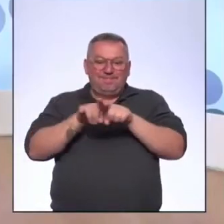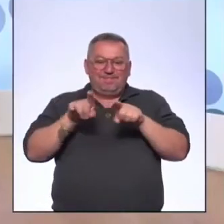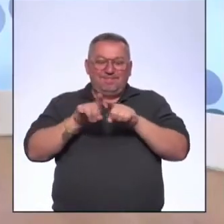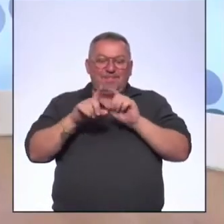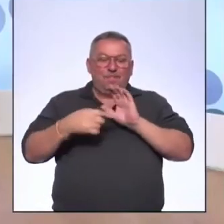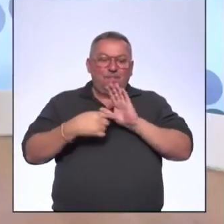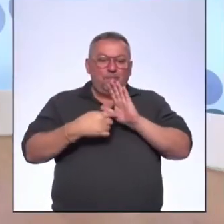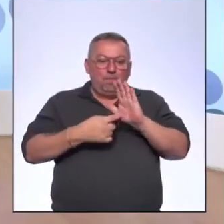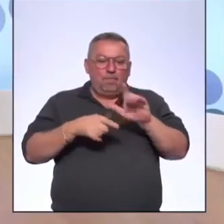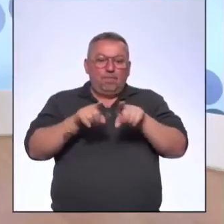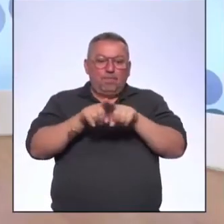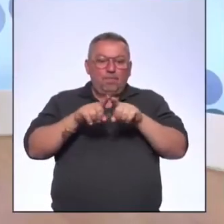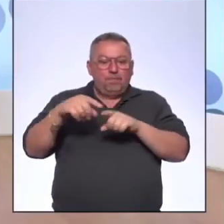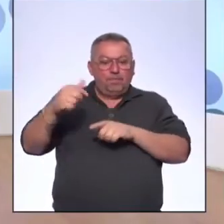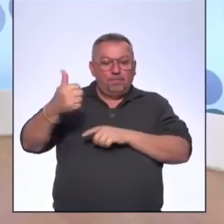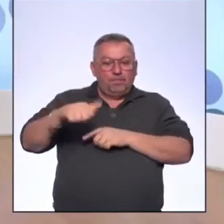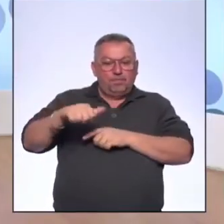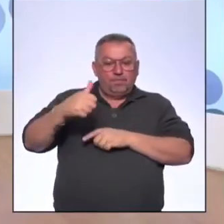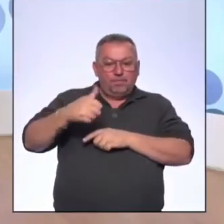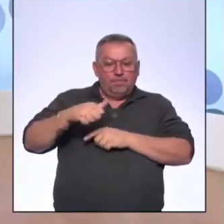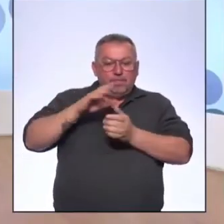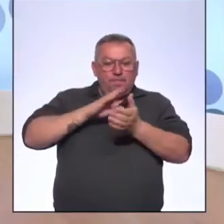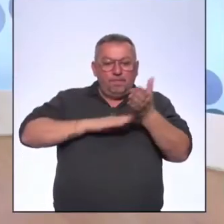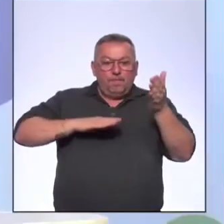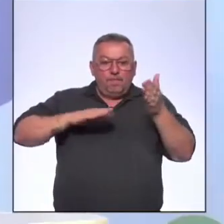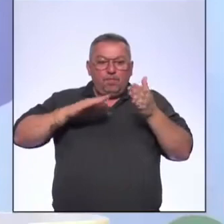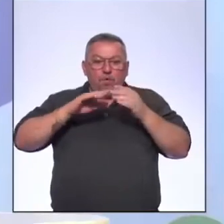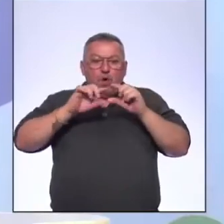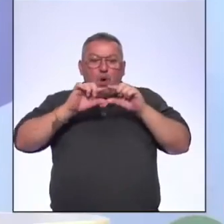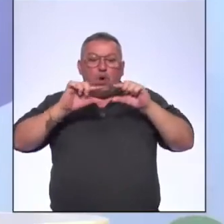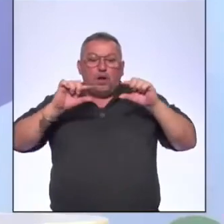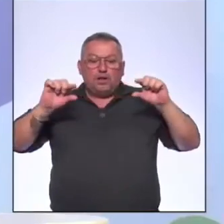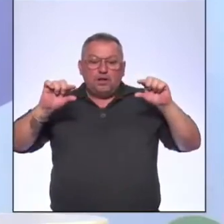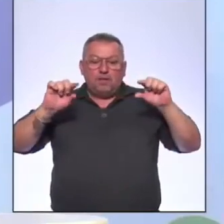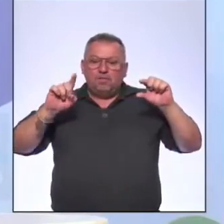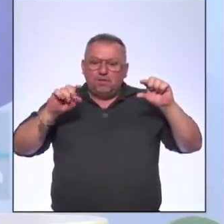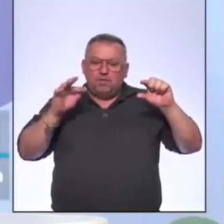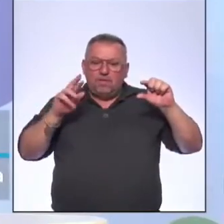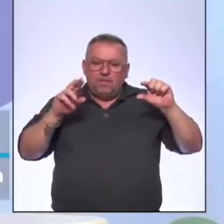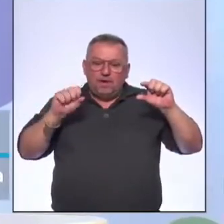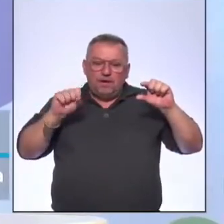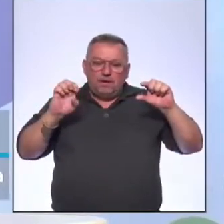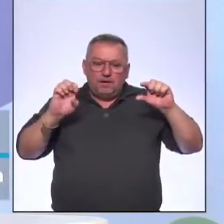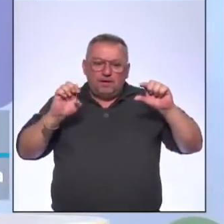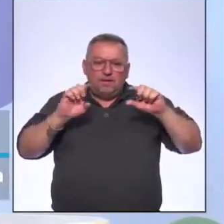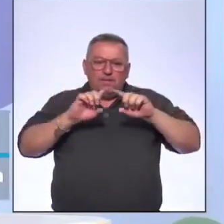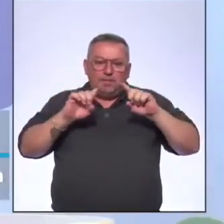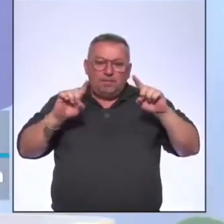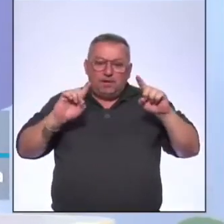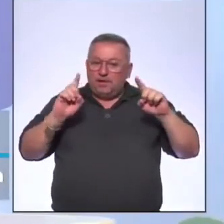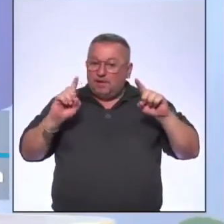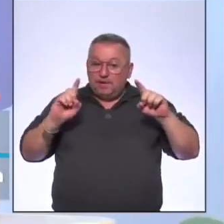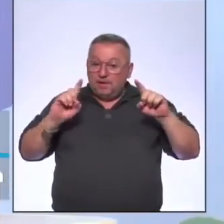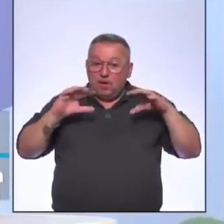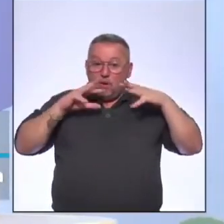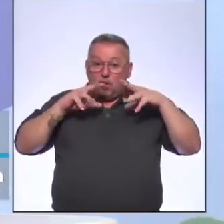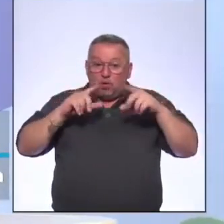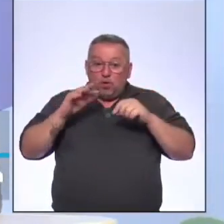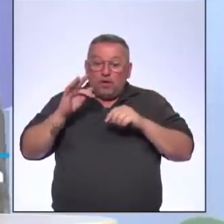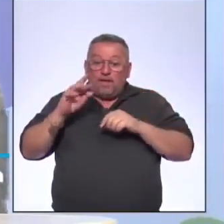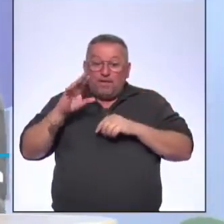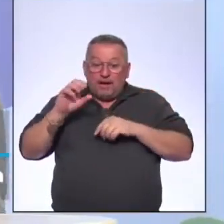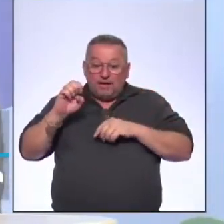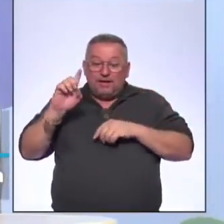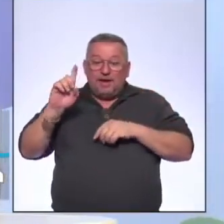para eles fazendo essa análise? É. Que toda oração é uma frase, né? Mas Sim. nem toda frase é uma